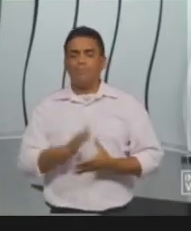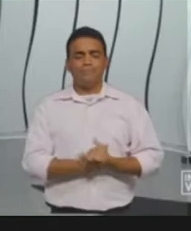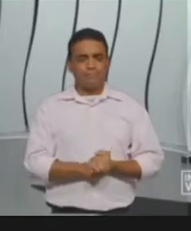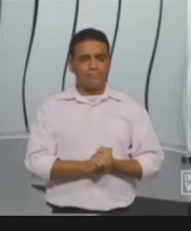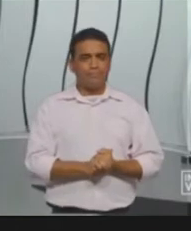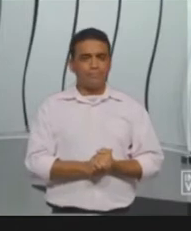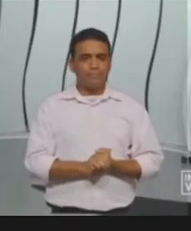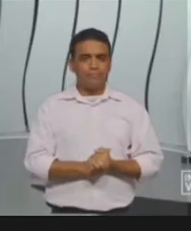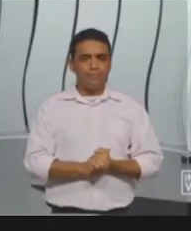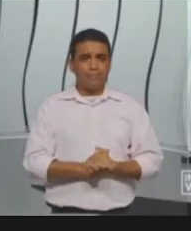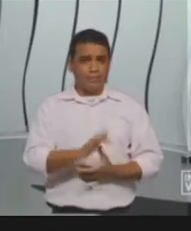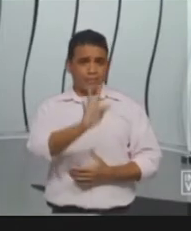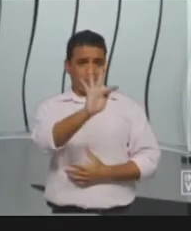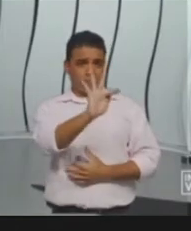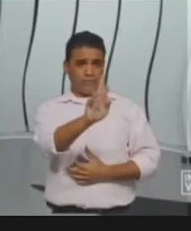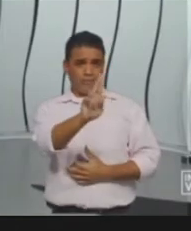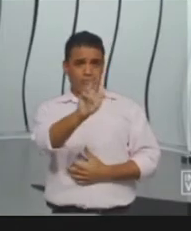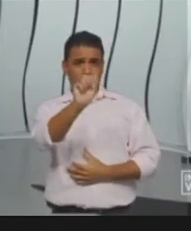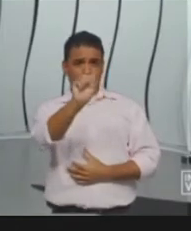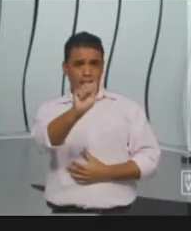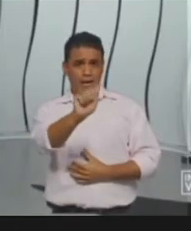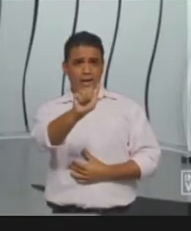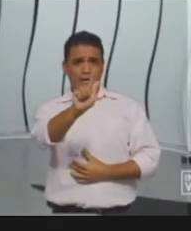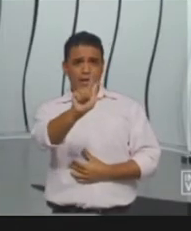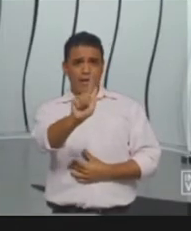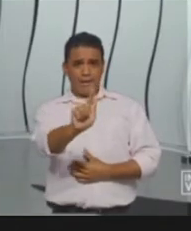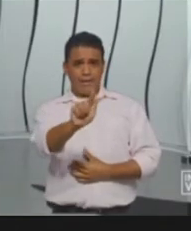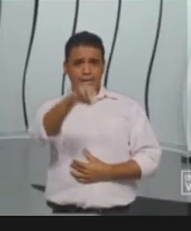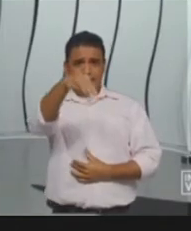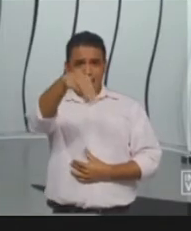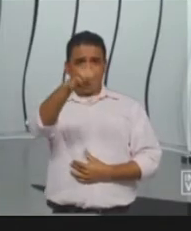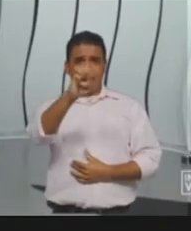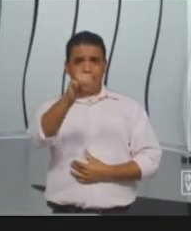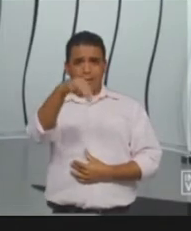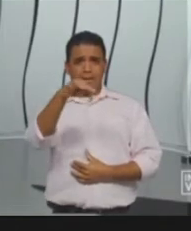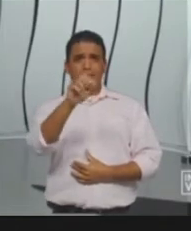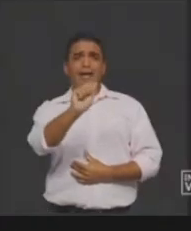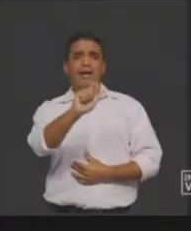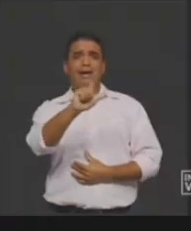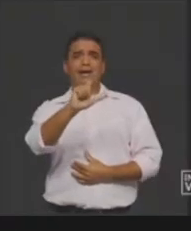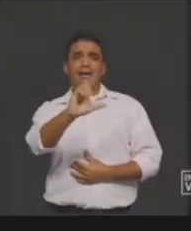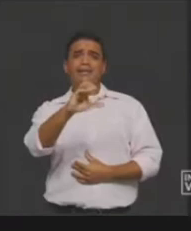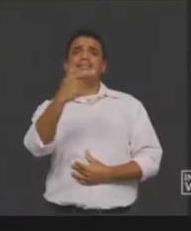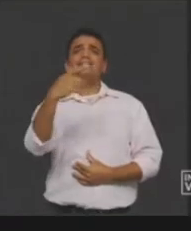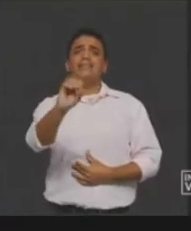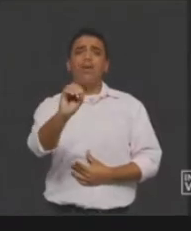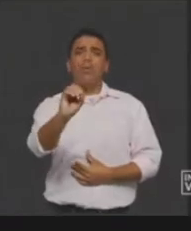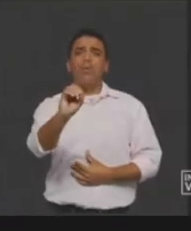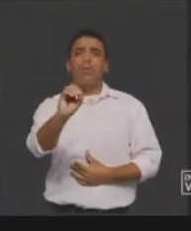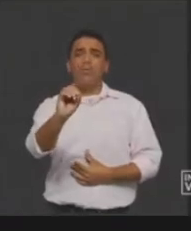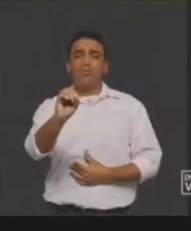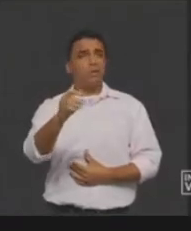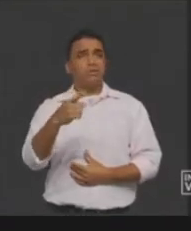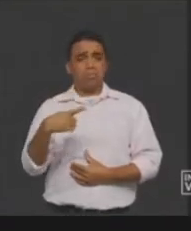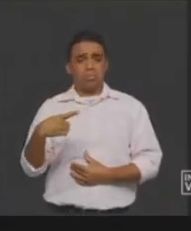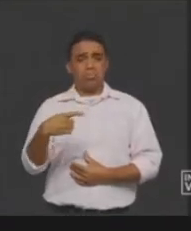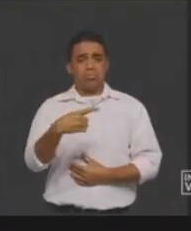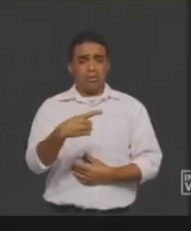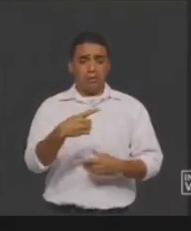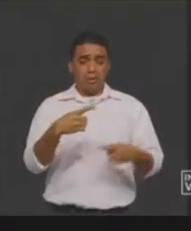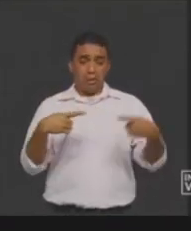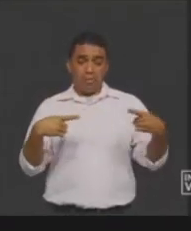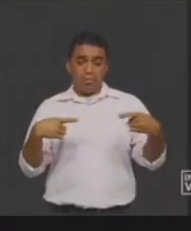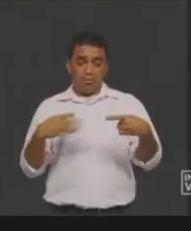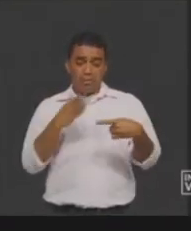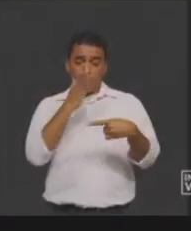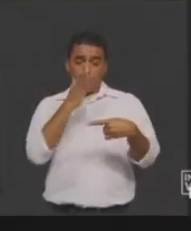fragmentação. É um tipo de reprodução onde um novo organismo vai se formar a partir do fragmento de outro. E o melhor exemplo de todos